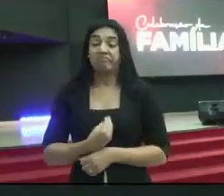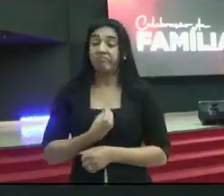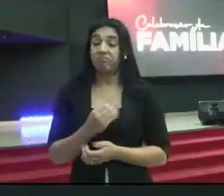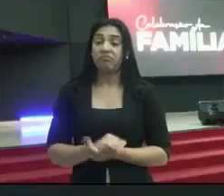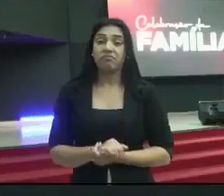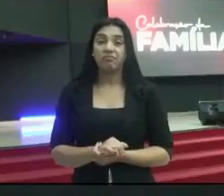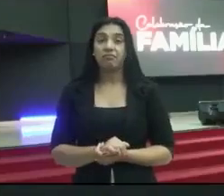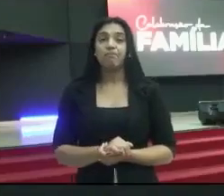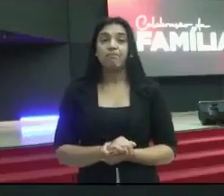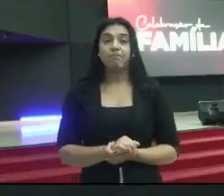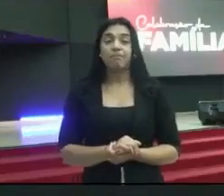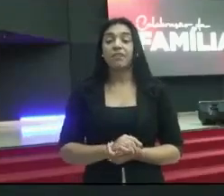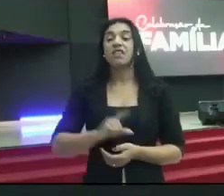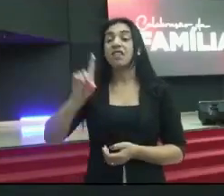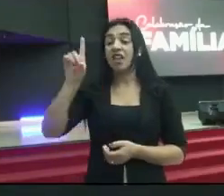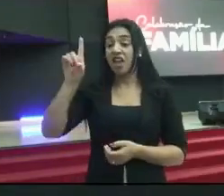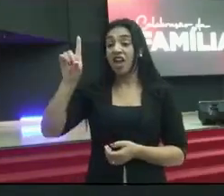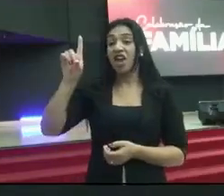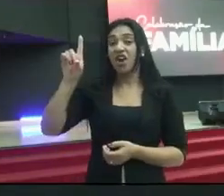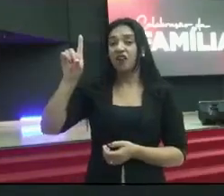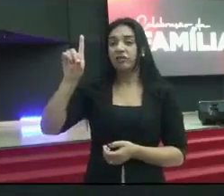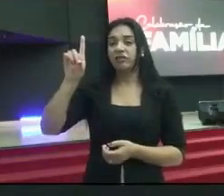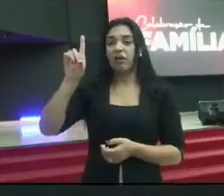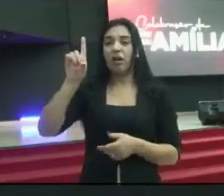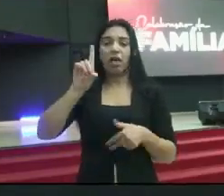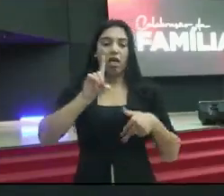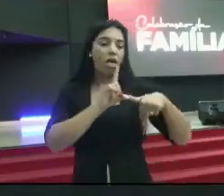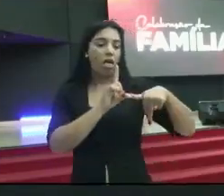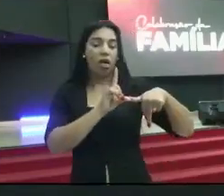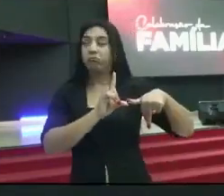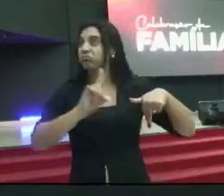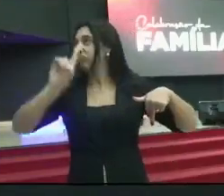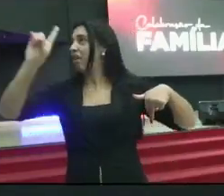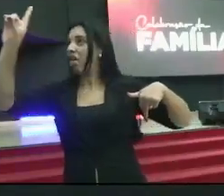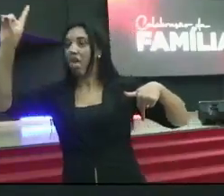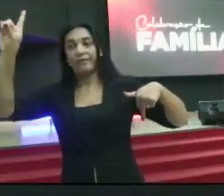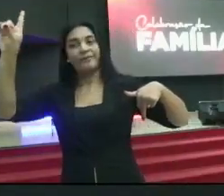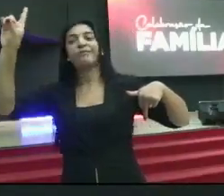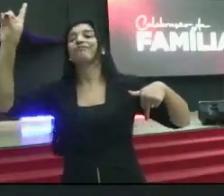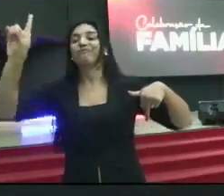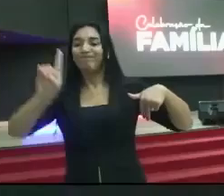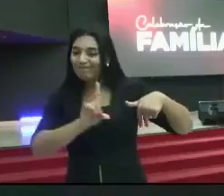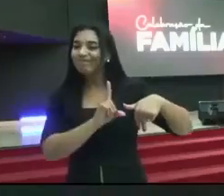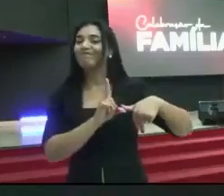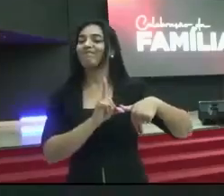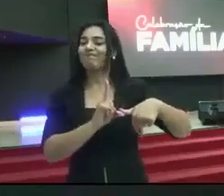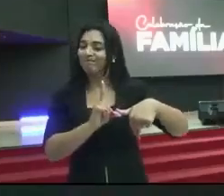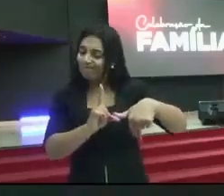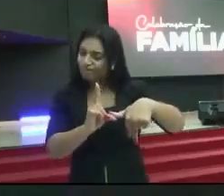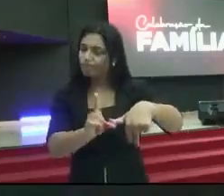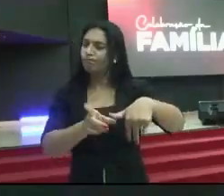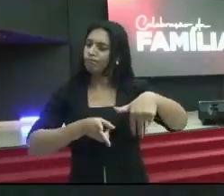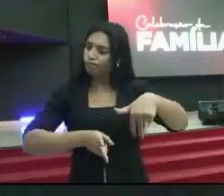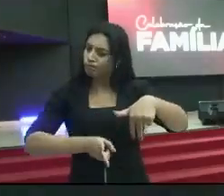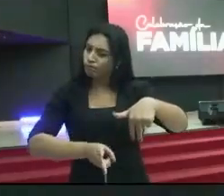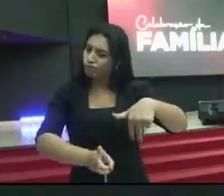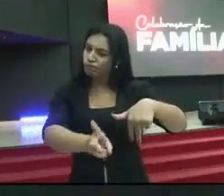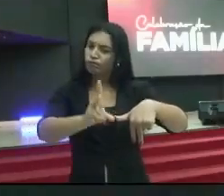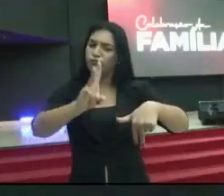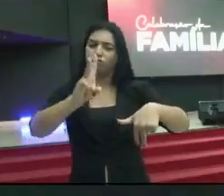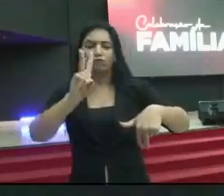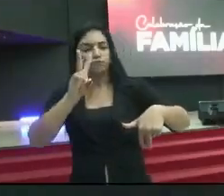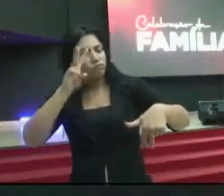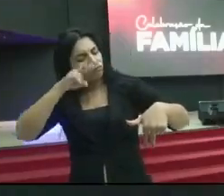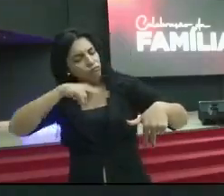vida, Deus não virou as costas para você. Deus